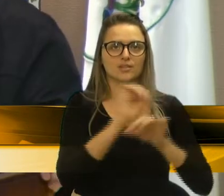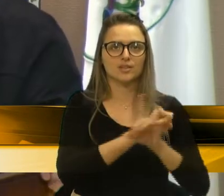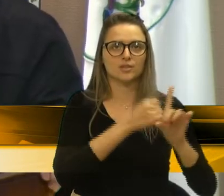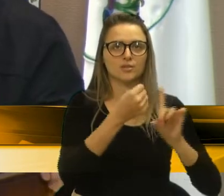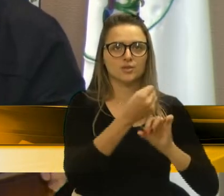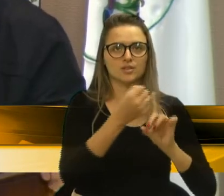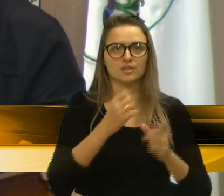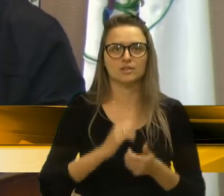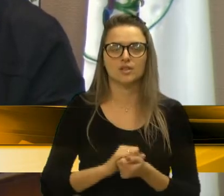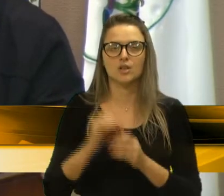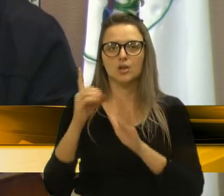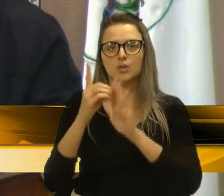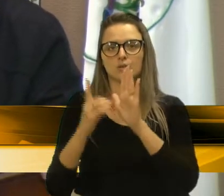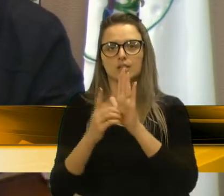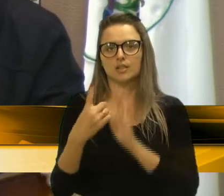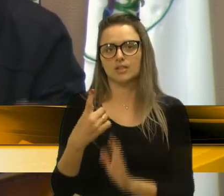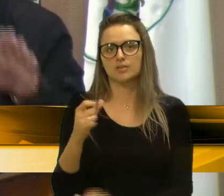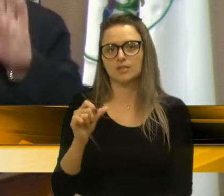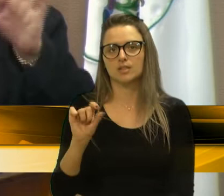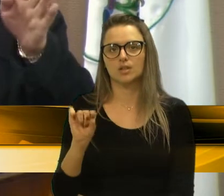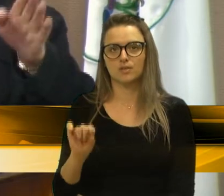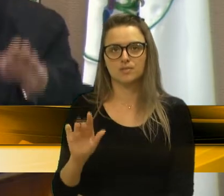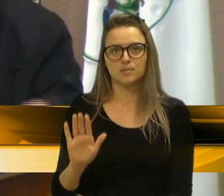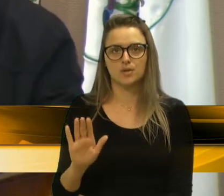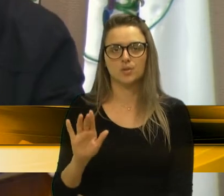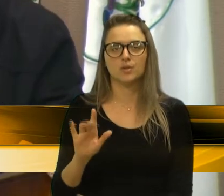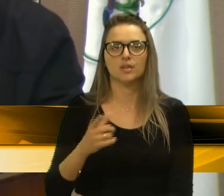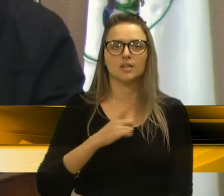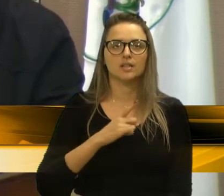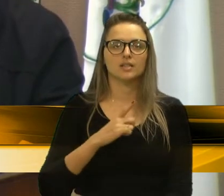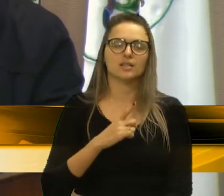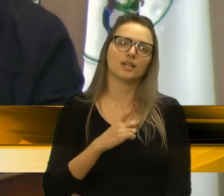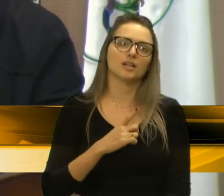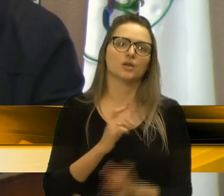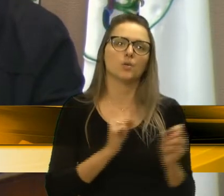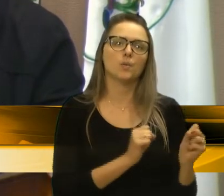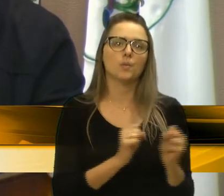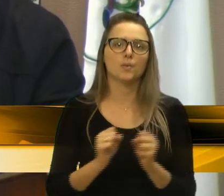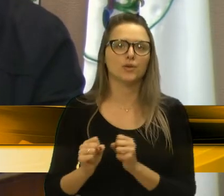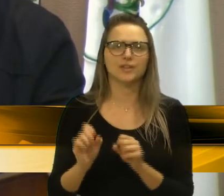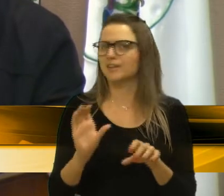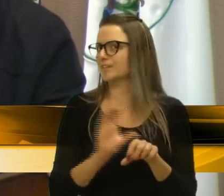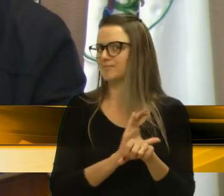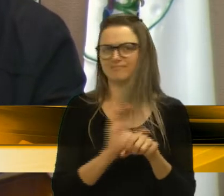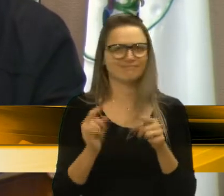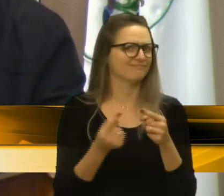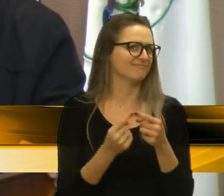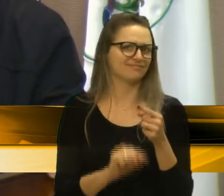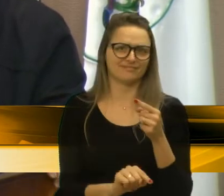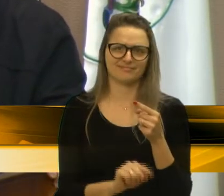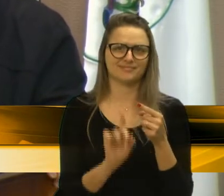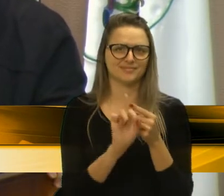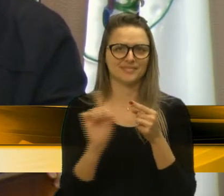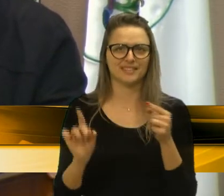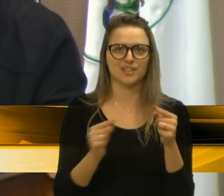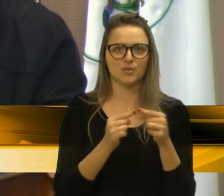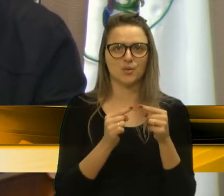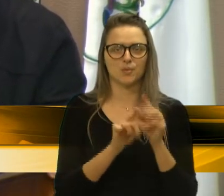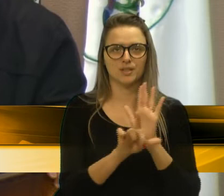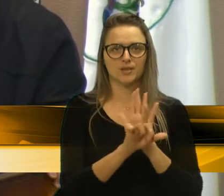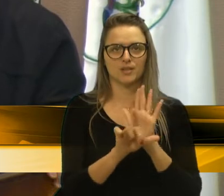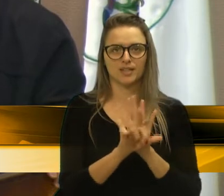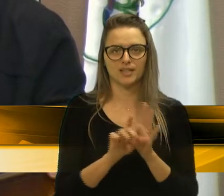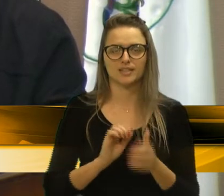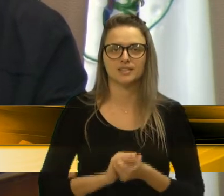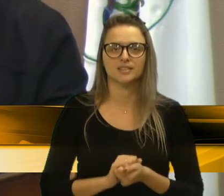decreto 19.000 dá esse caráter totalmente inconstitucional. Pequena parte. Nesse meio